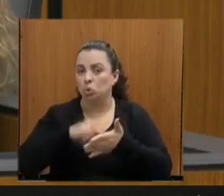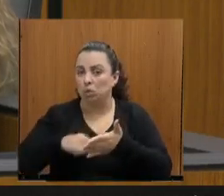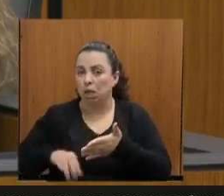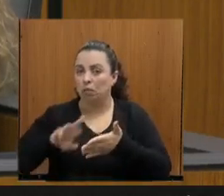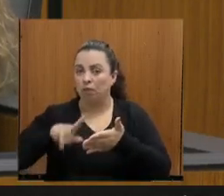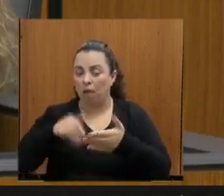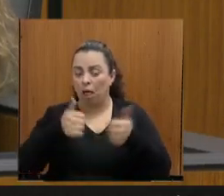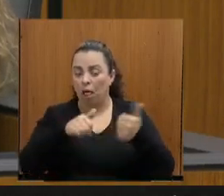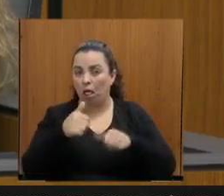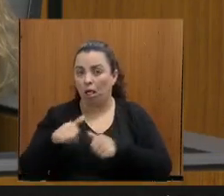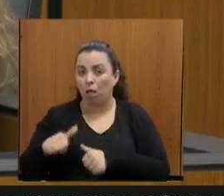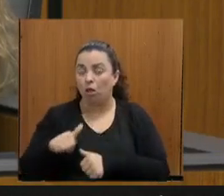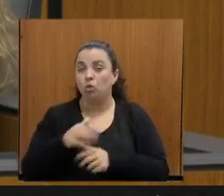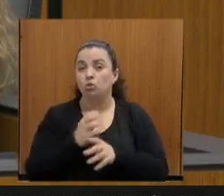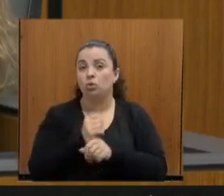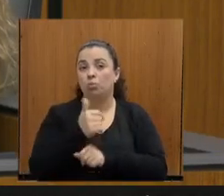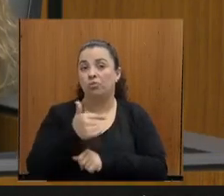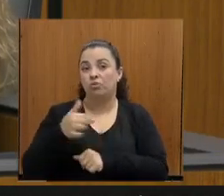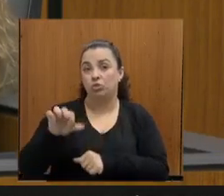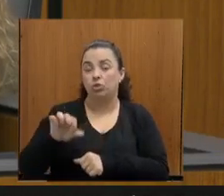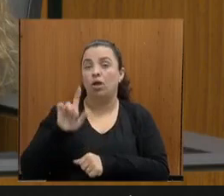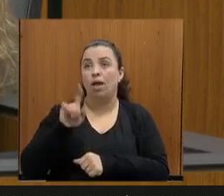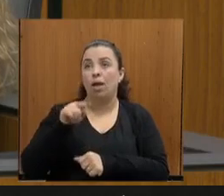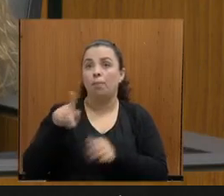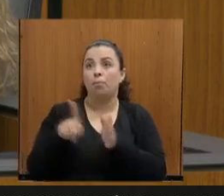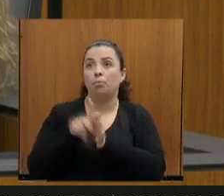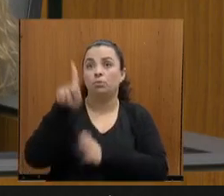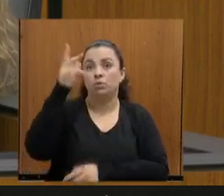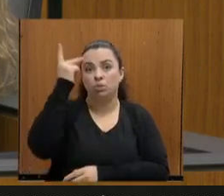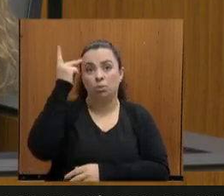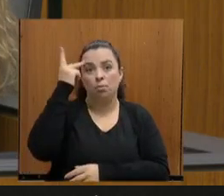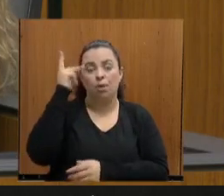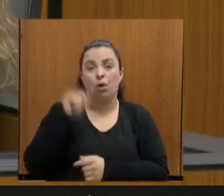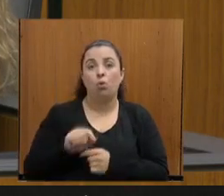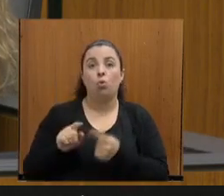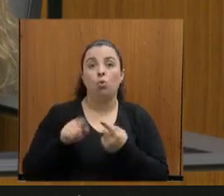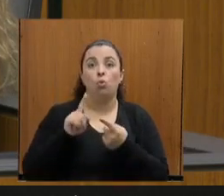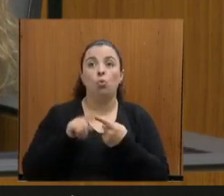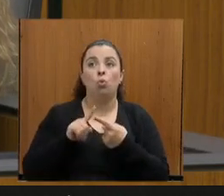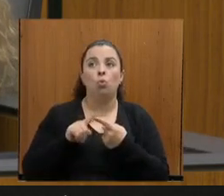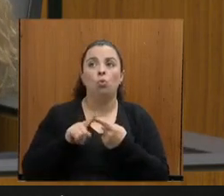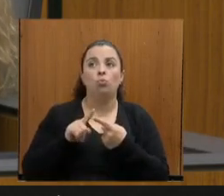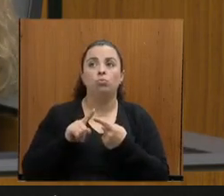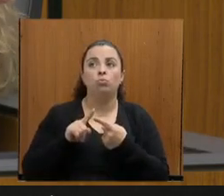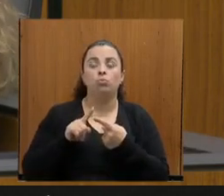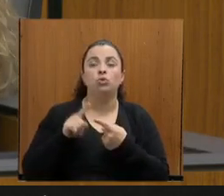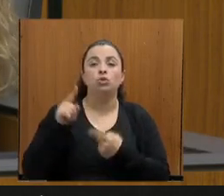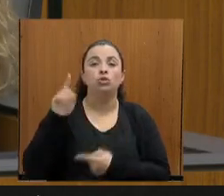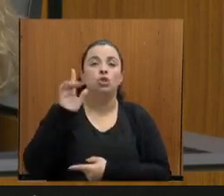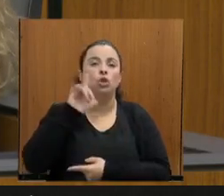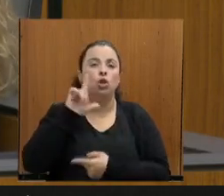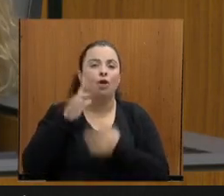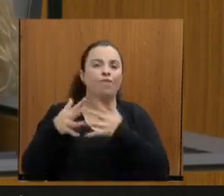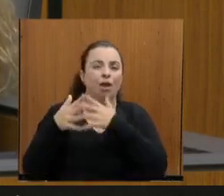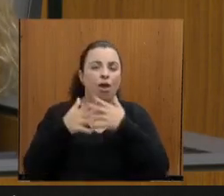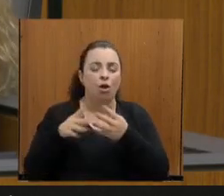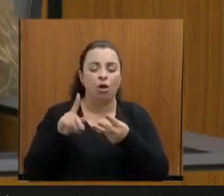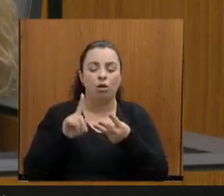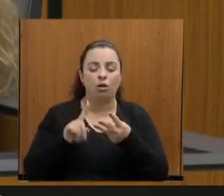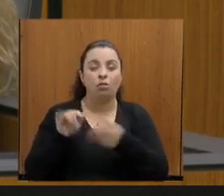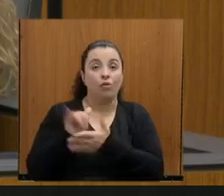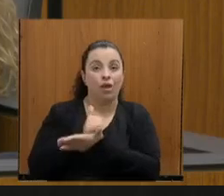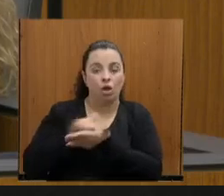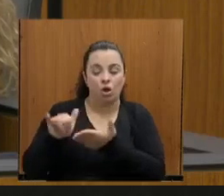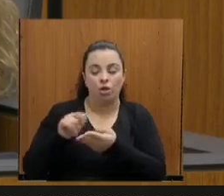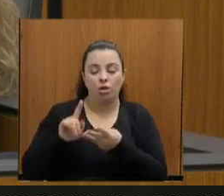analisados 29 contratos eram de São Paulo um de Nova York dois do Rio de Janeiro de 34 Vamos fazer